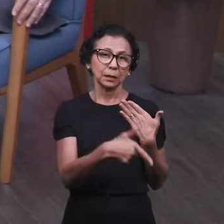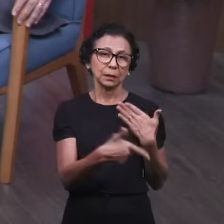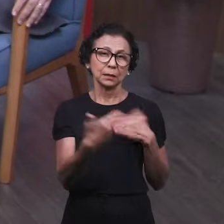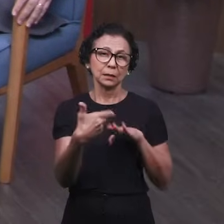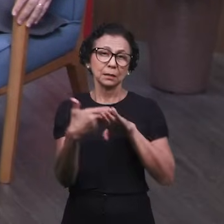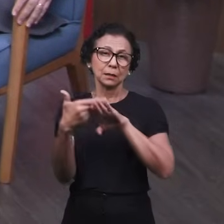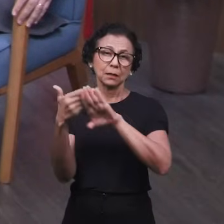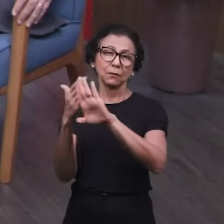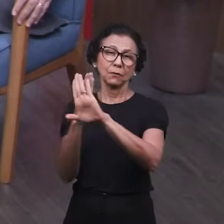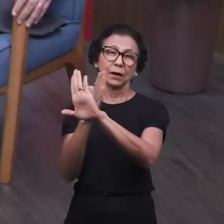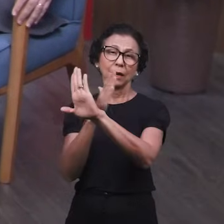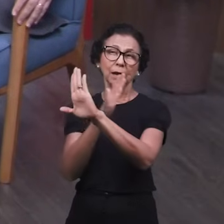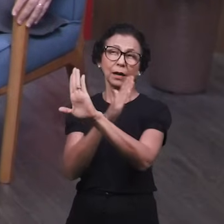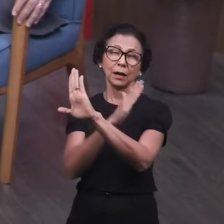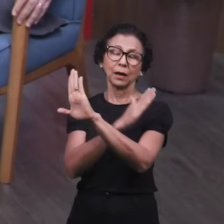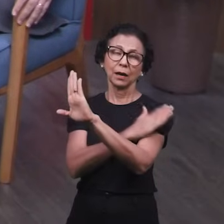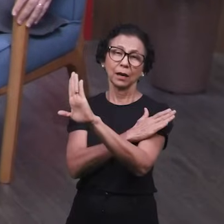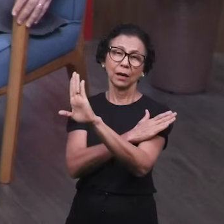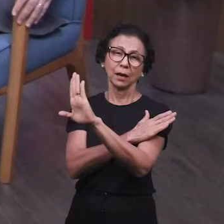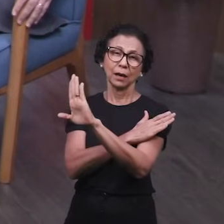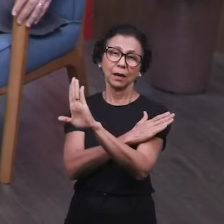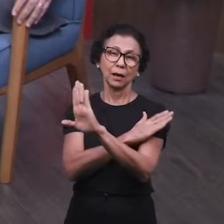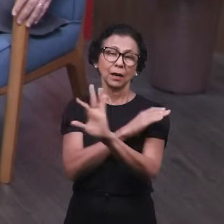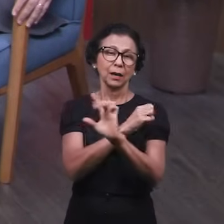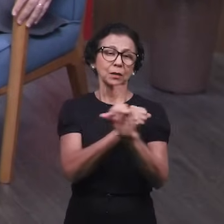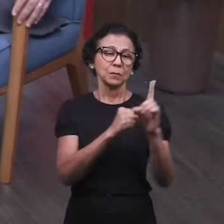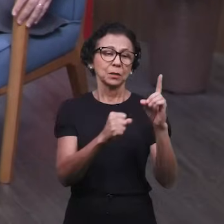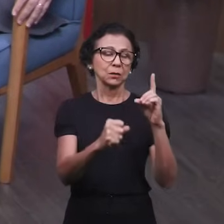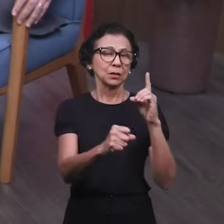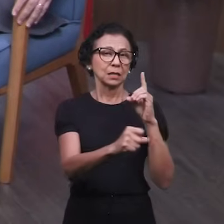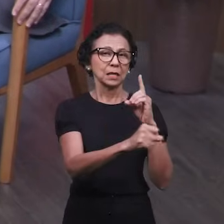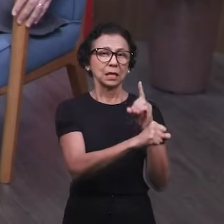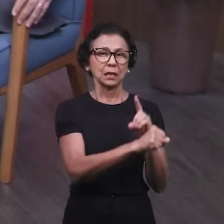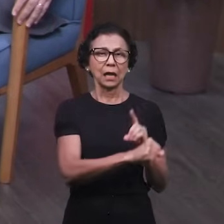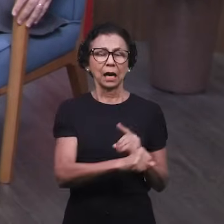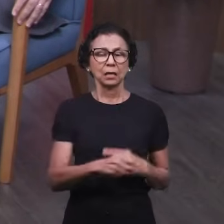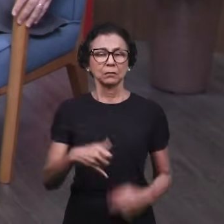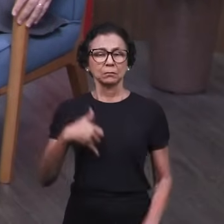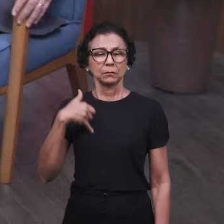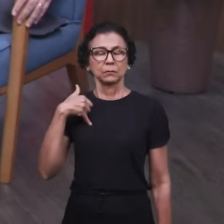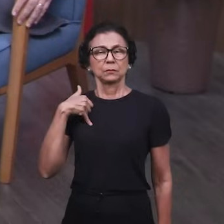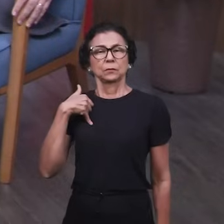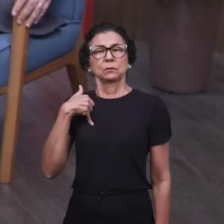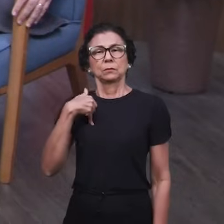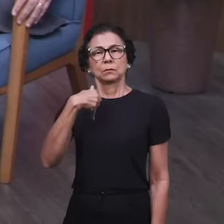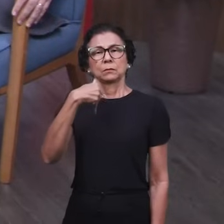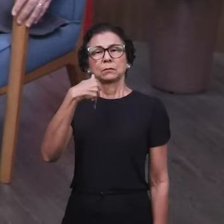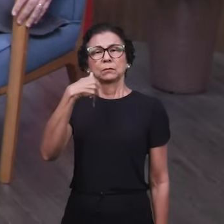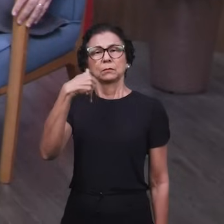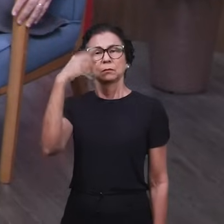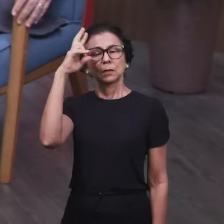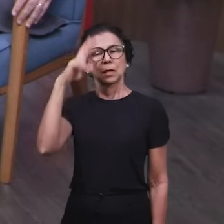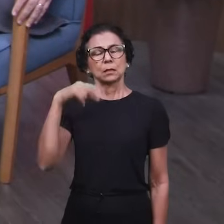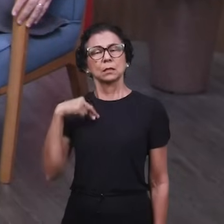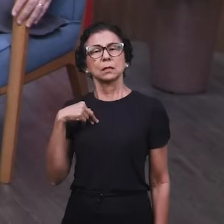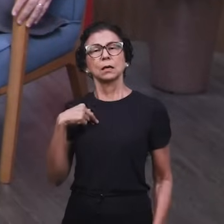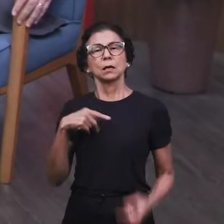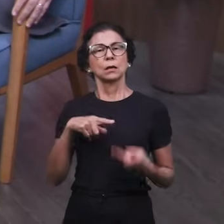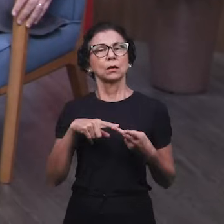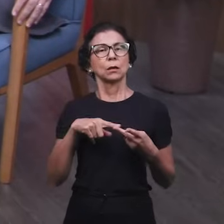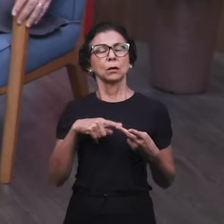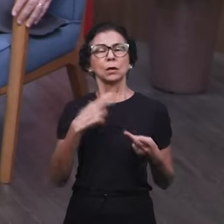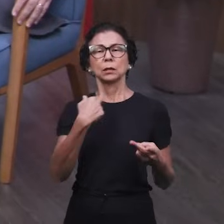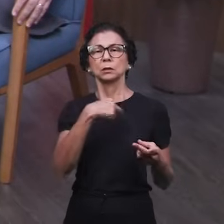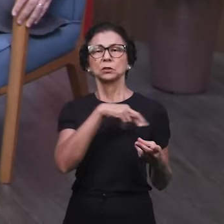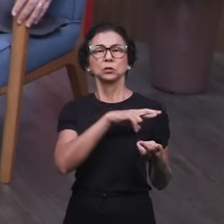vez mais. É um mundo que se entrega à sua própria razão, argumento,